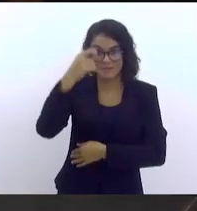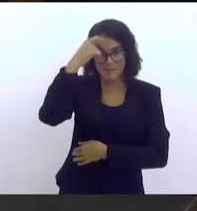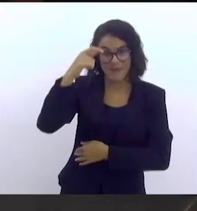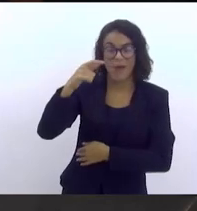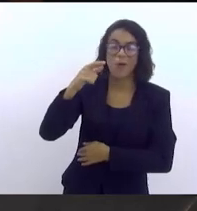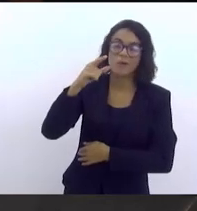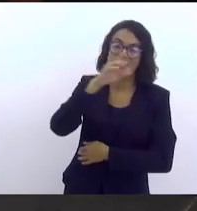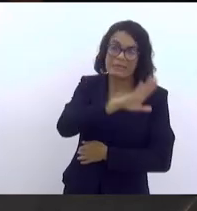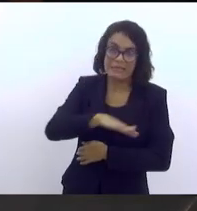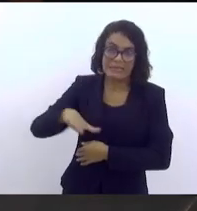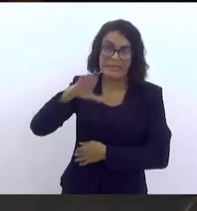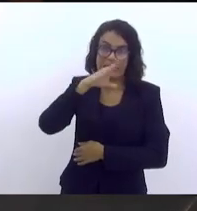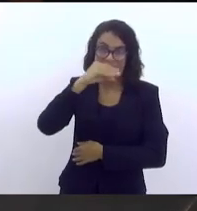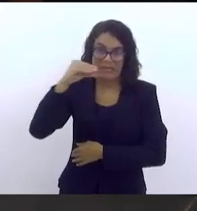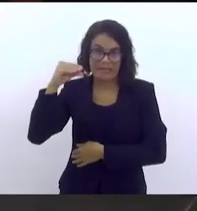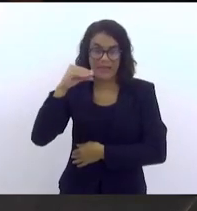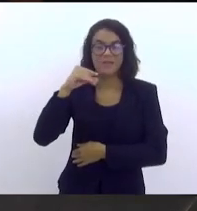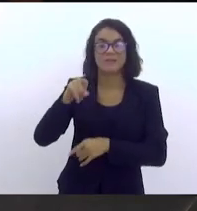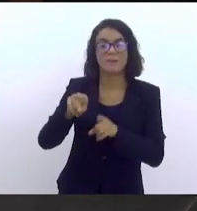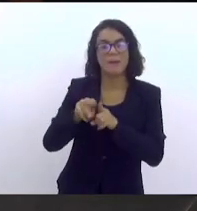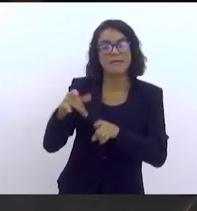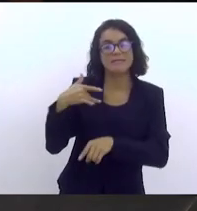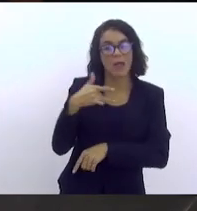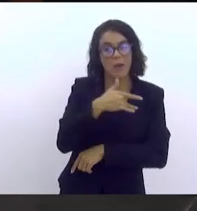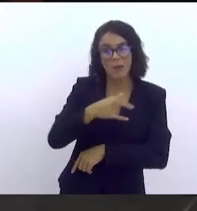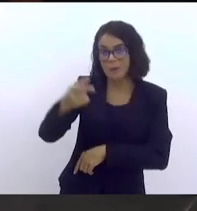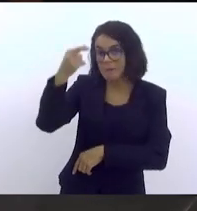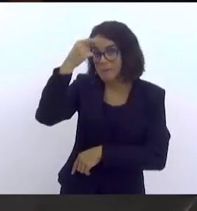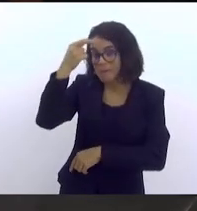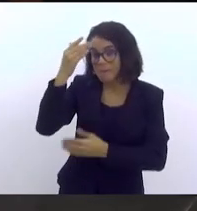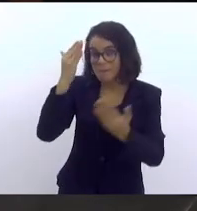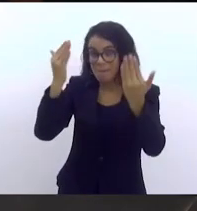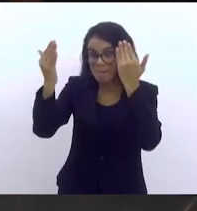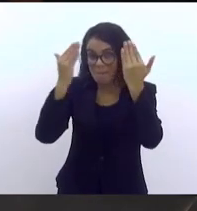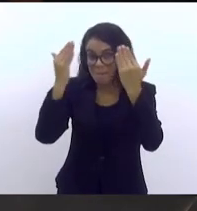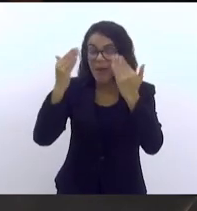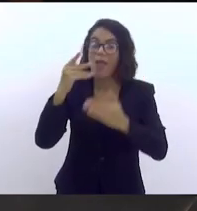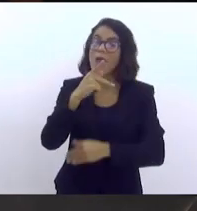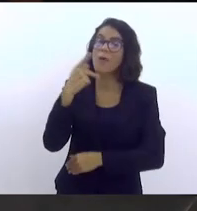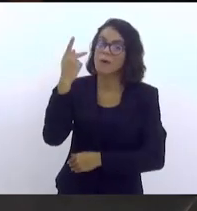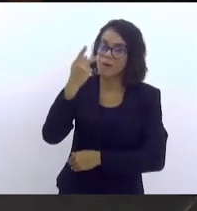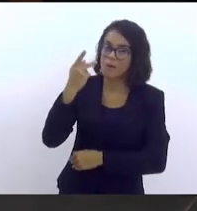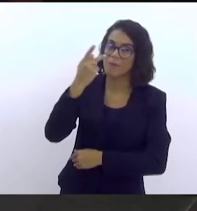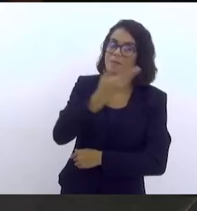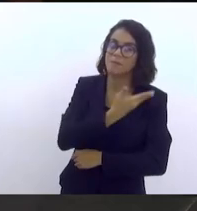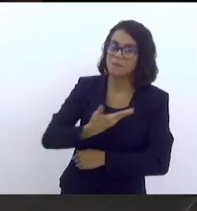adolescentes que eu faço parte saúde mental uma política pública